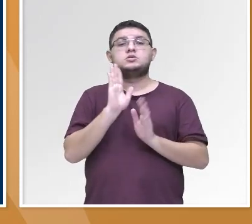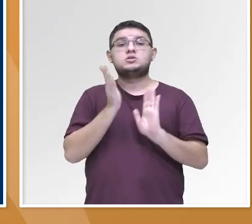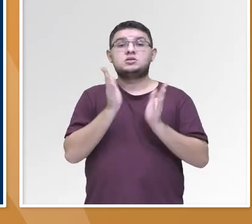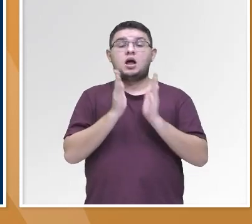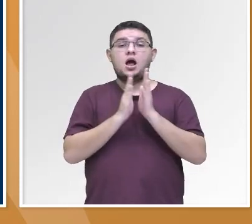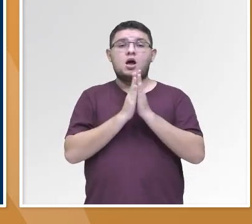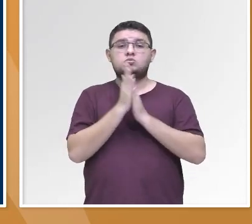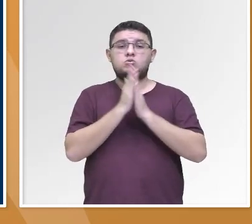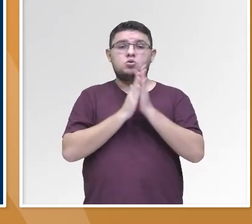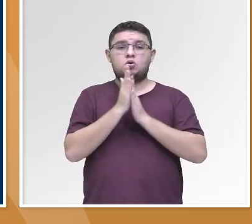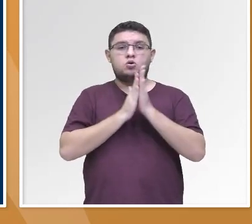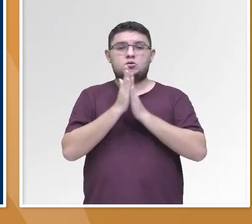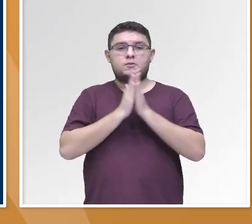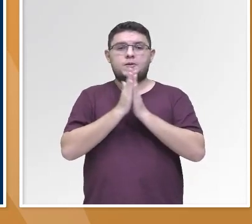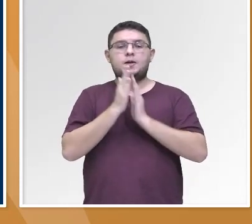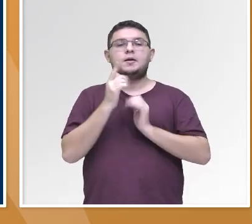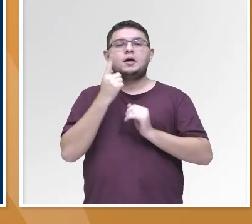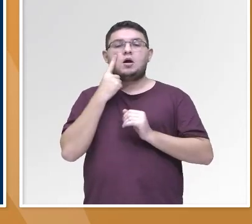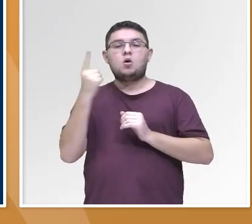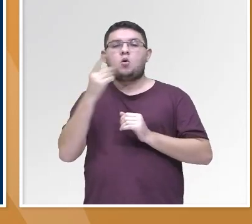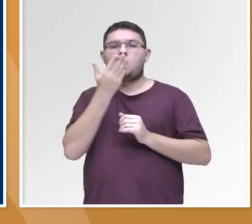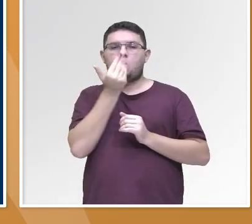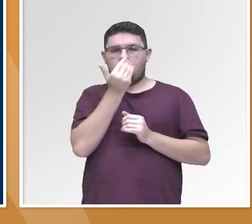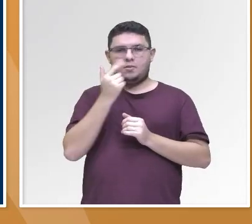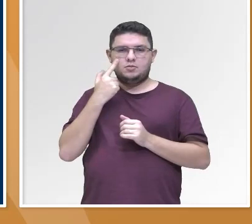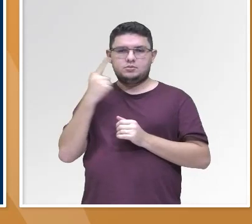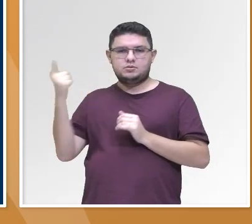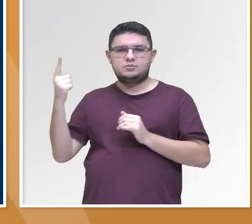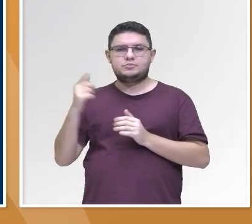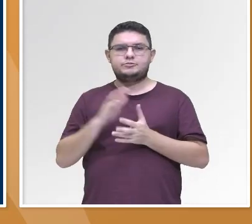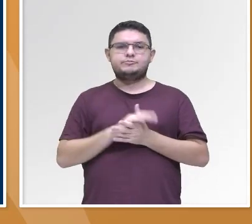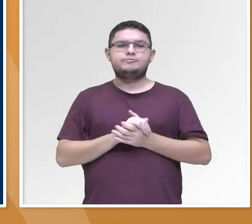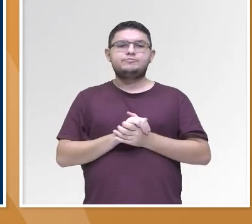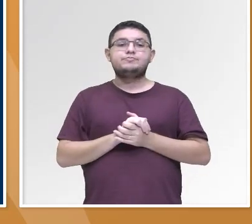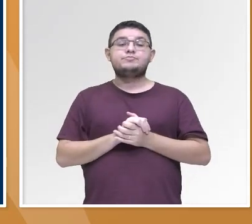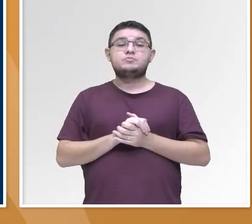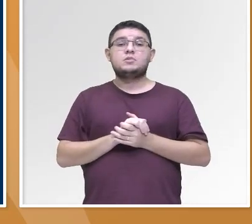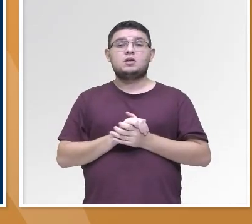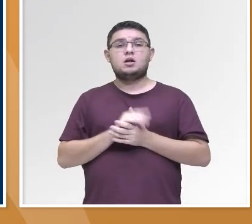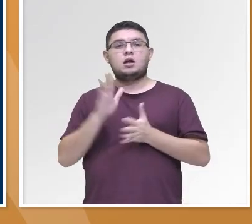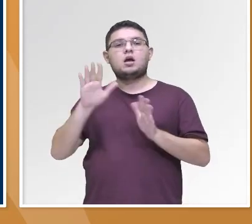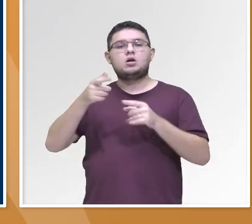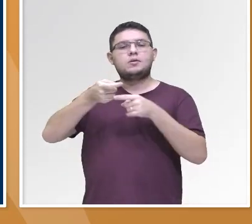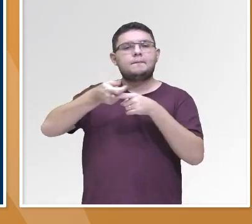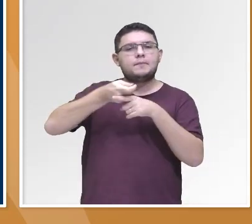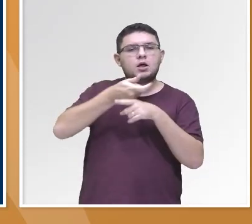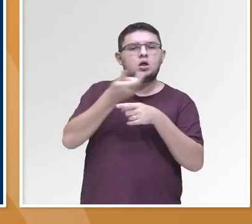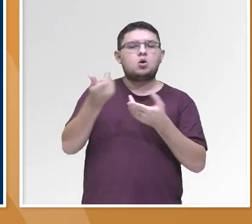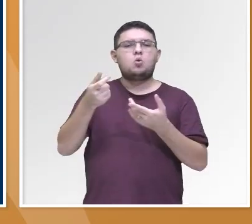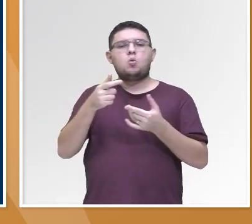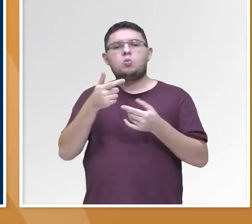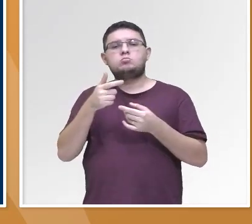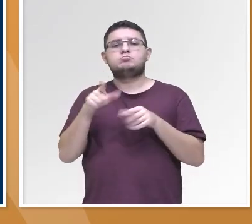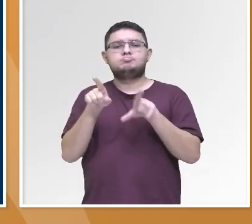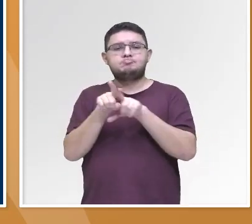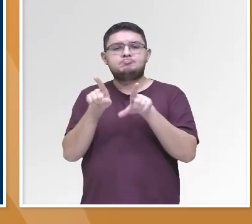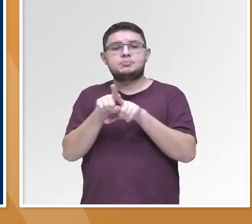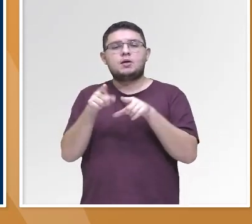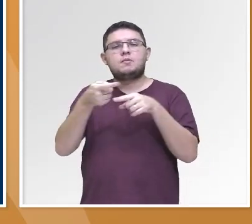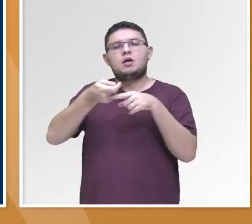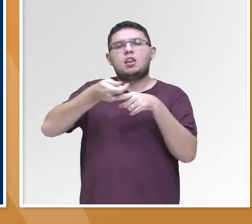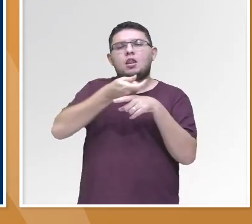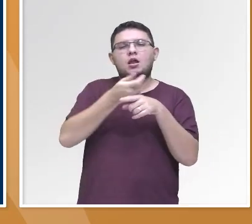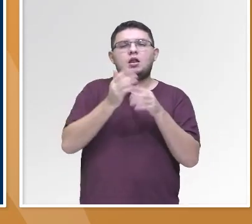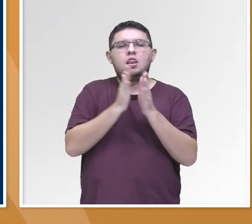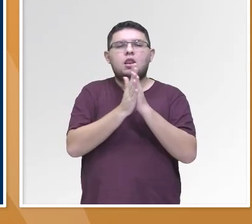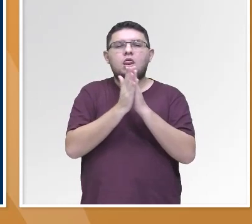ou salgado ou algum outro tipo de comida feita de milho, tenho certeza que vocês já experimentaram, né? Um cuscuz com ovo frito e um